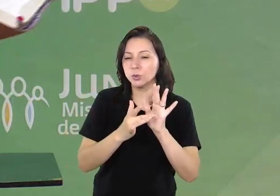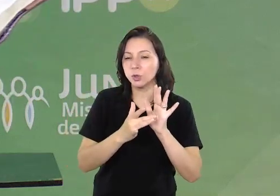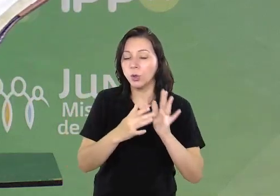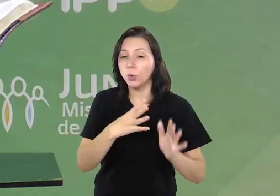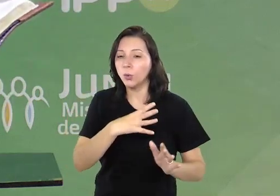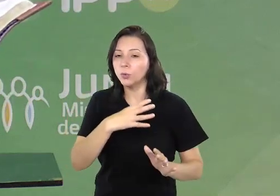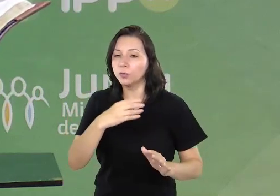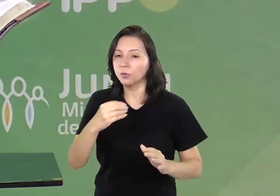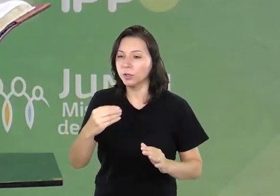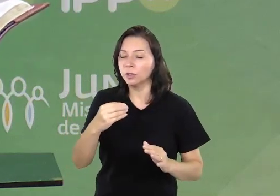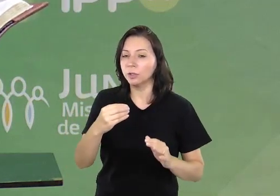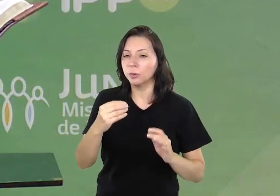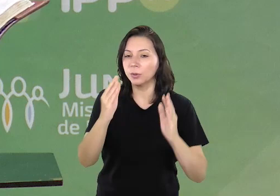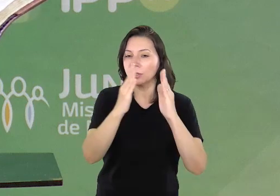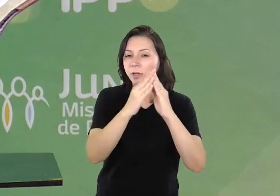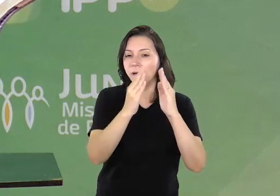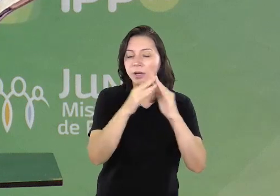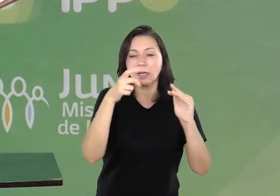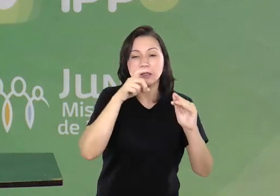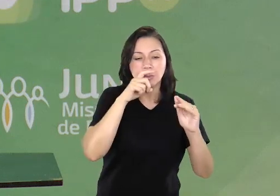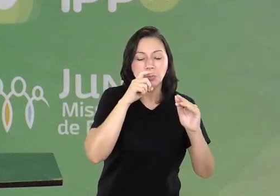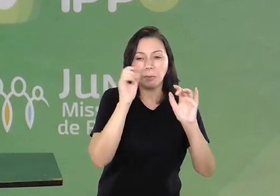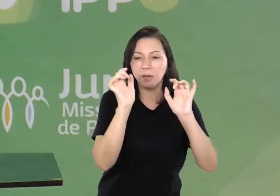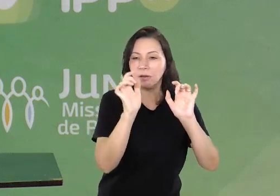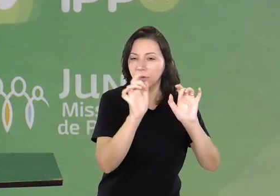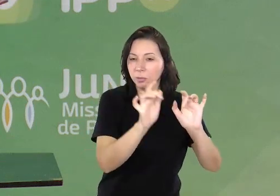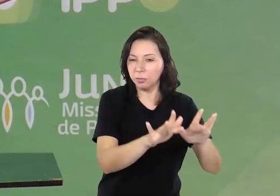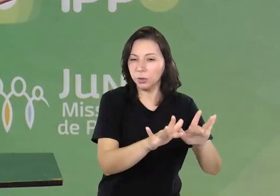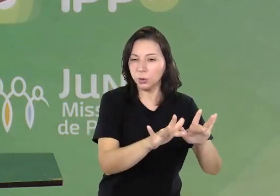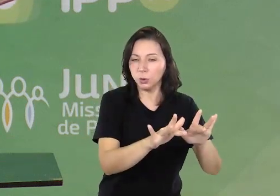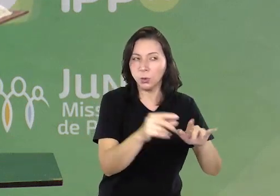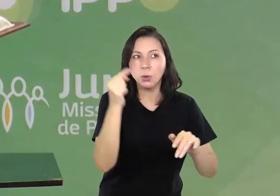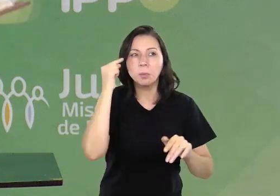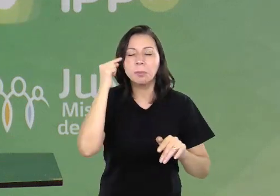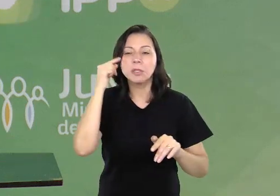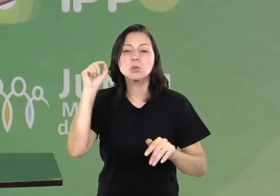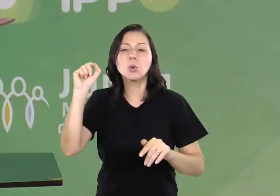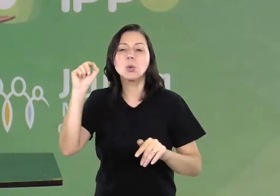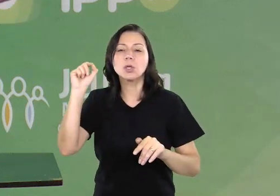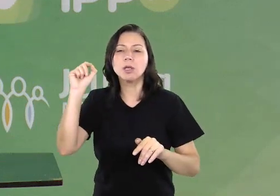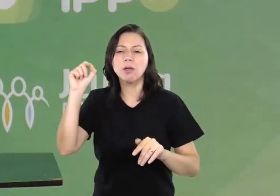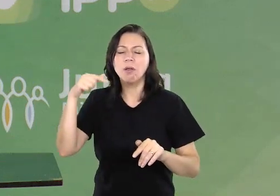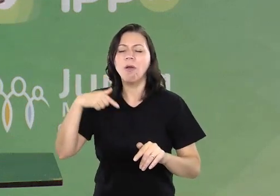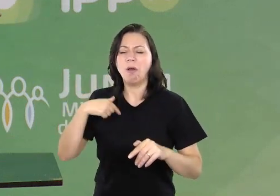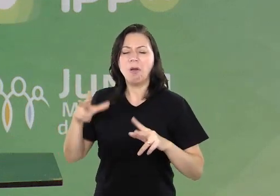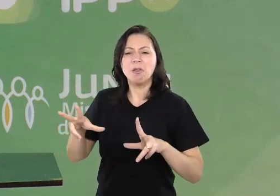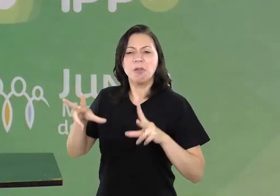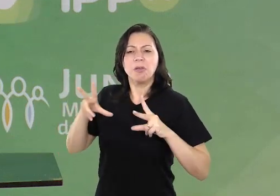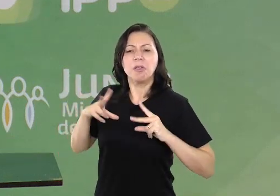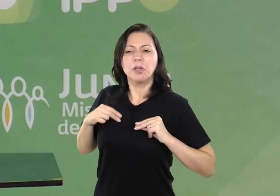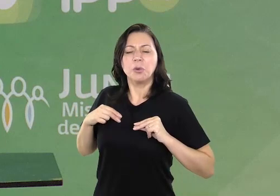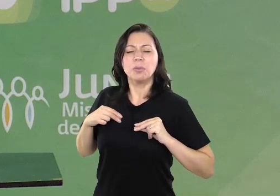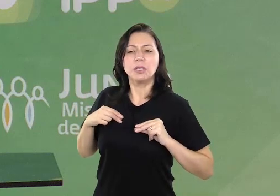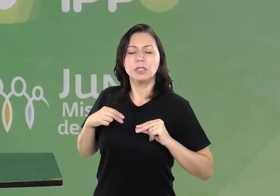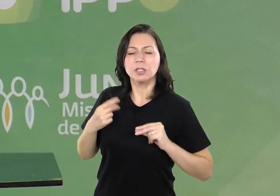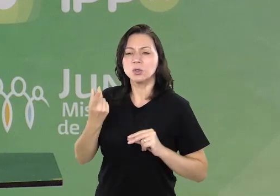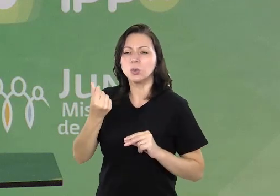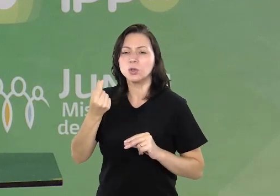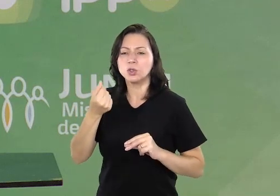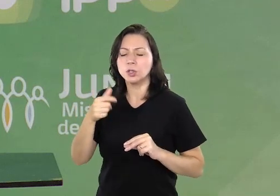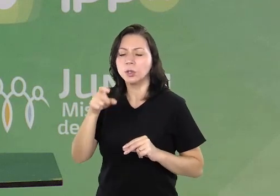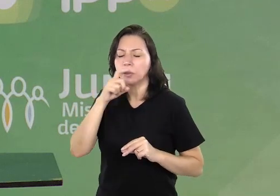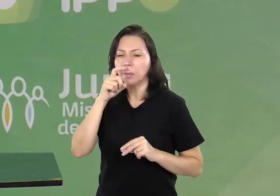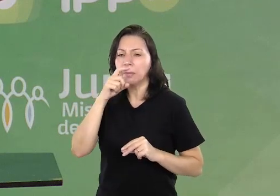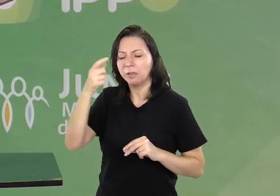mais e a sua alma corre risco quando você acha que você merece que você merece que você é o centro do universo